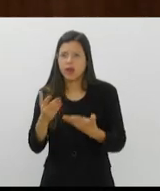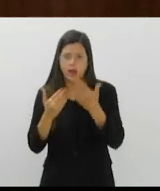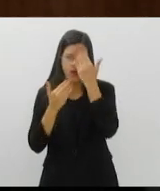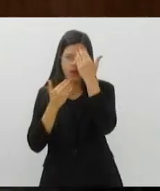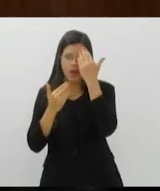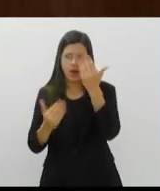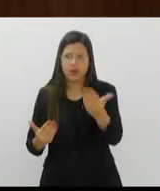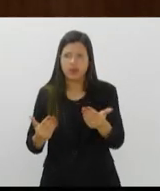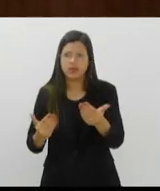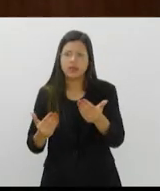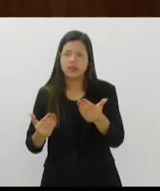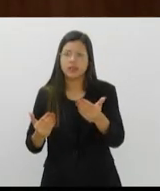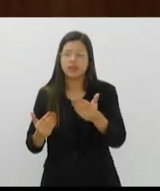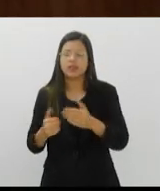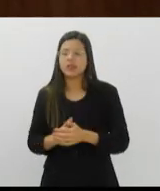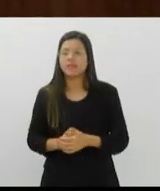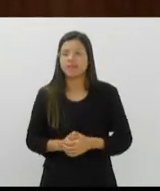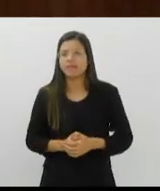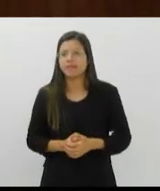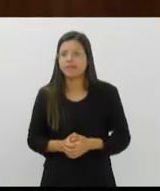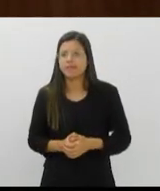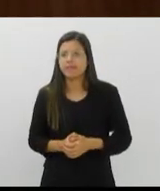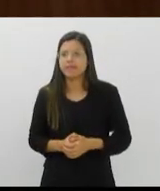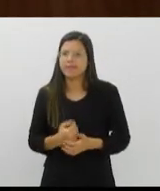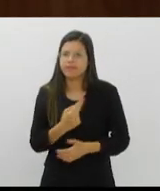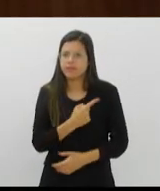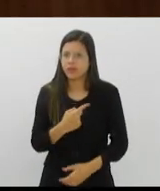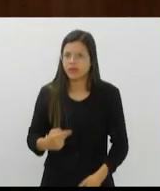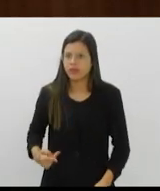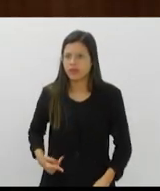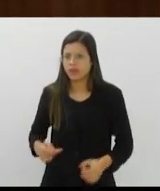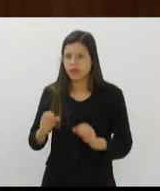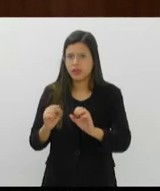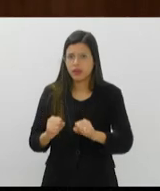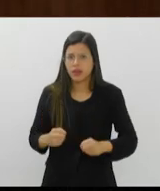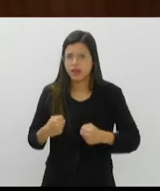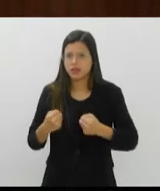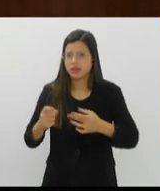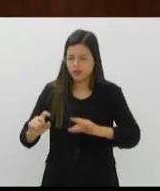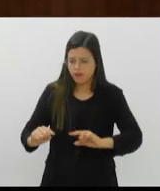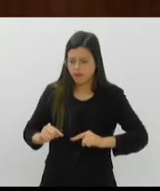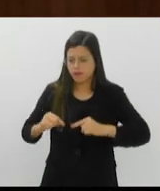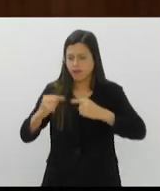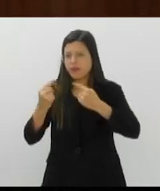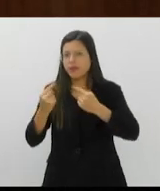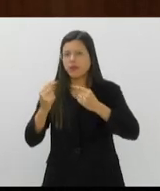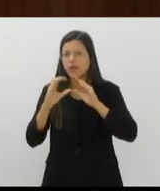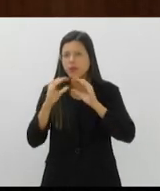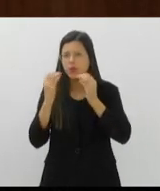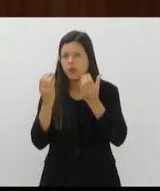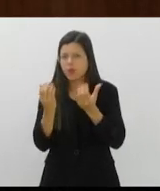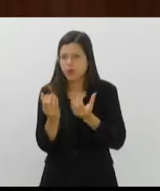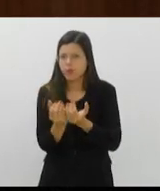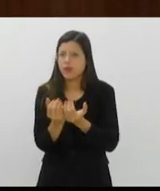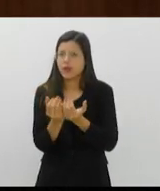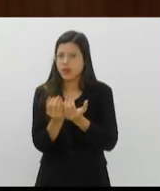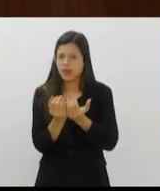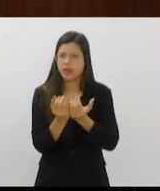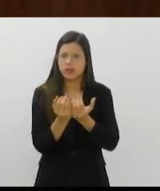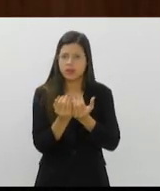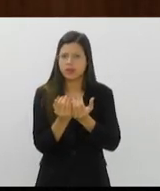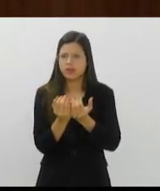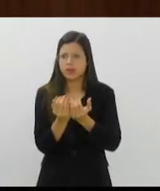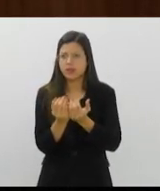Vossa Excelência por encarar esse grande desafio, que as conferências são gigantes, são gigantescas. É uma conferência que